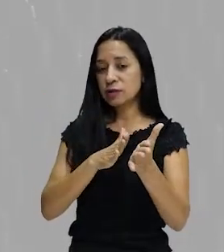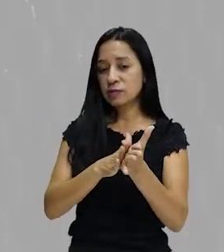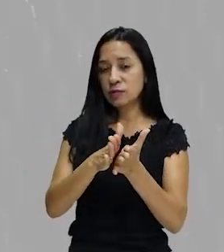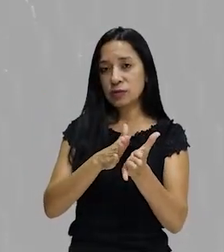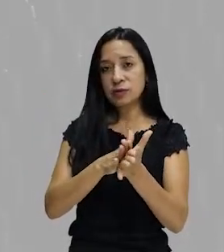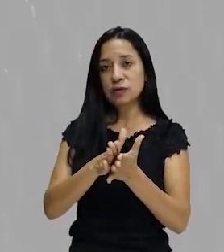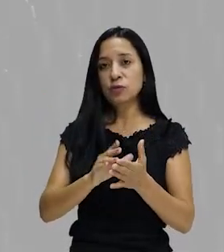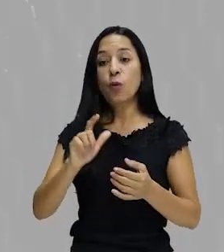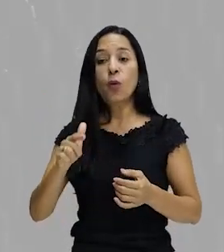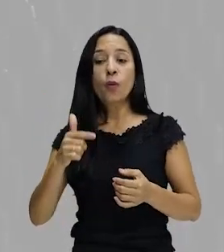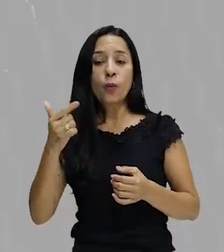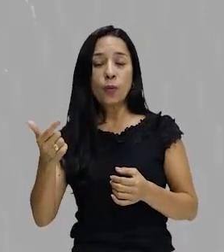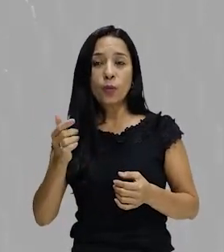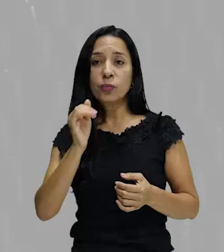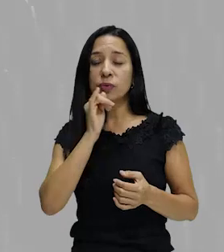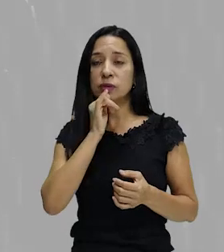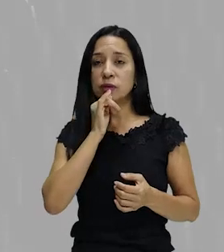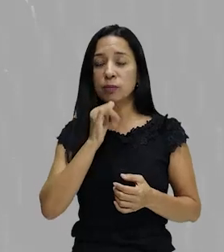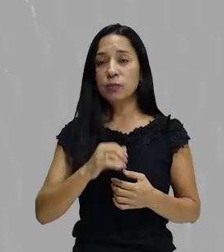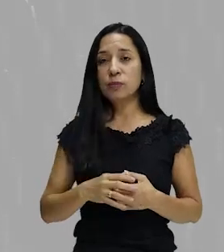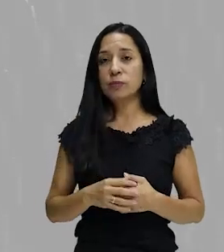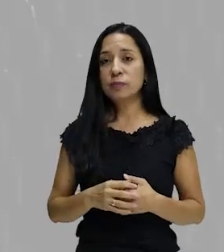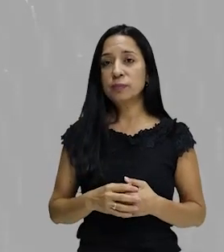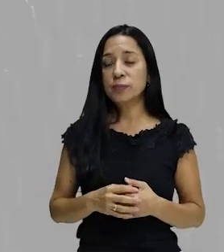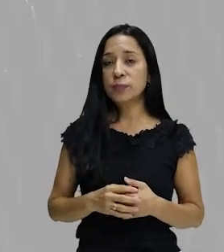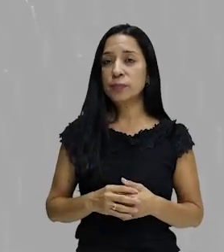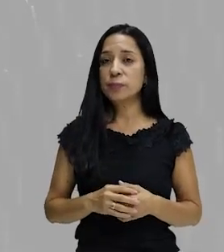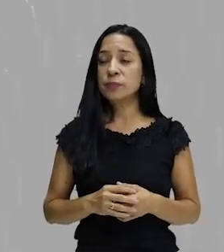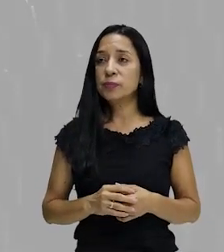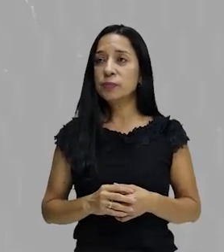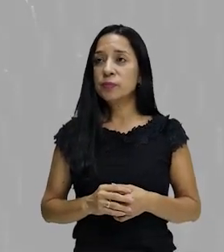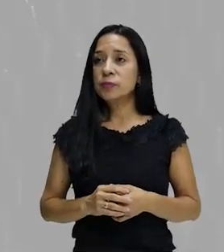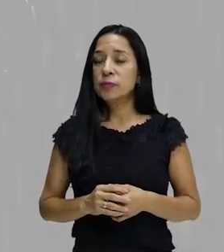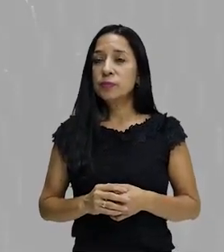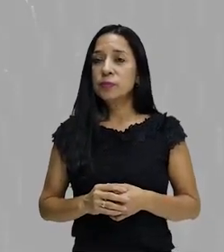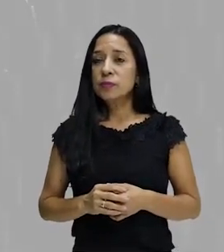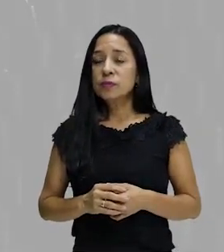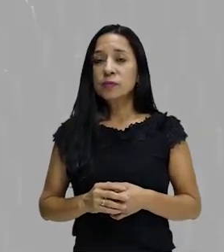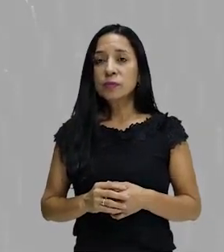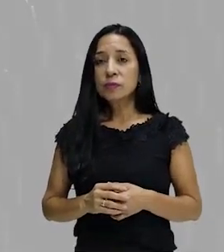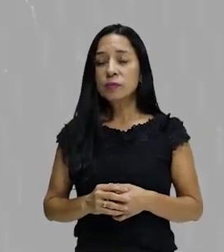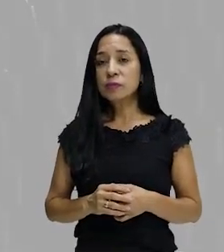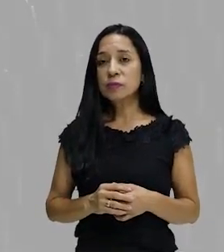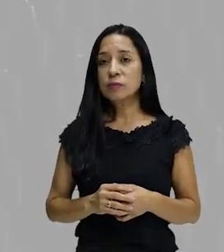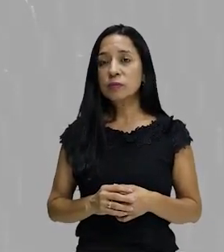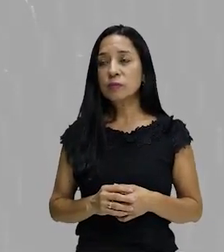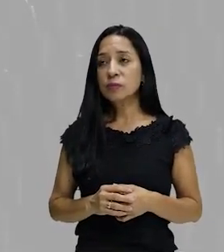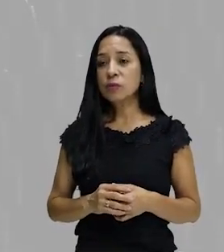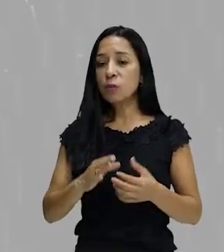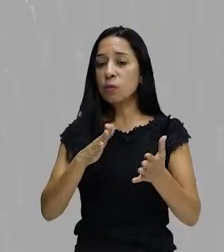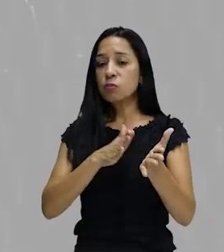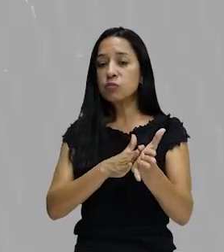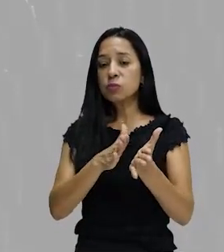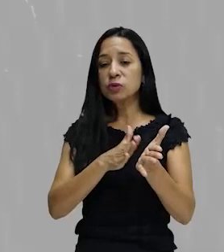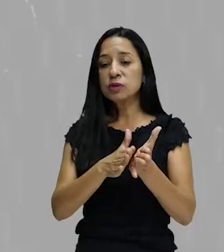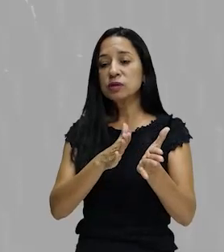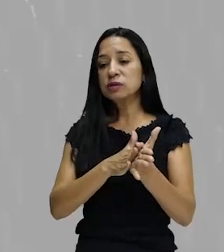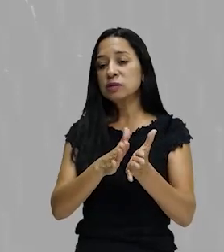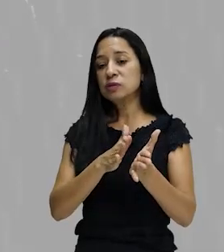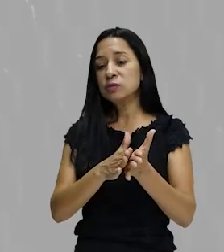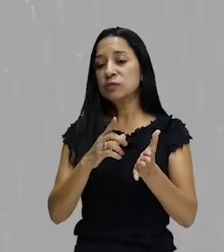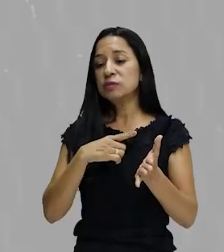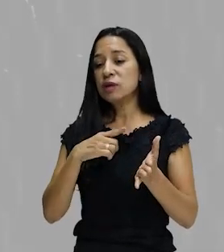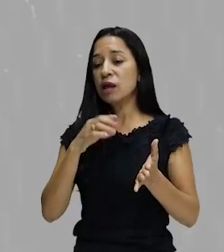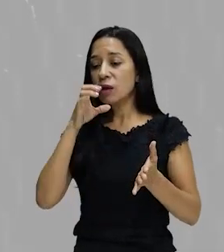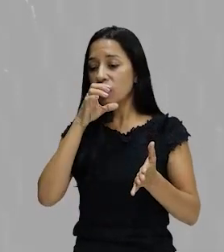exemplo do quanto, né, do quanto esse atrito entre esses corpos gera